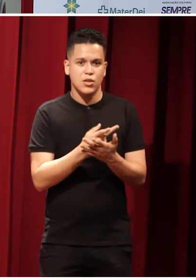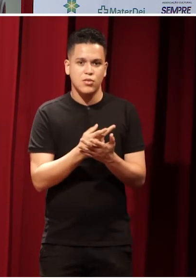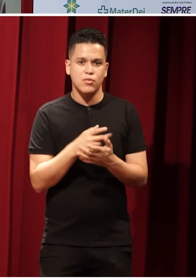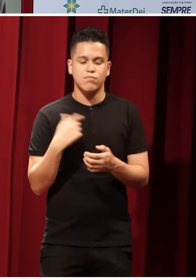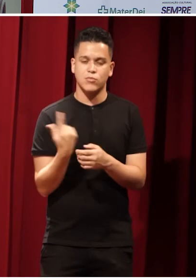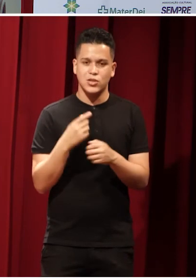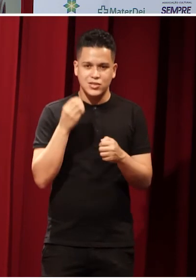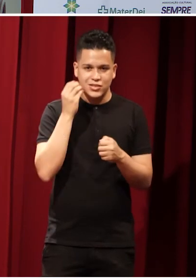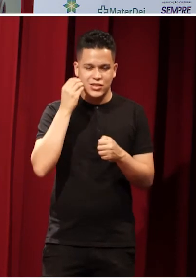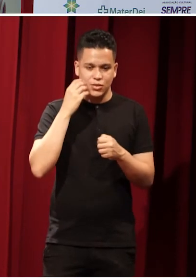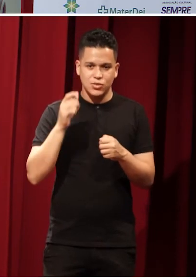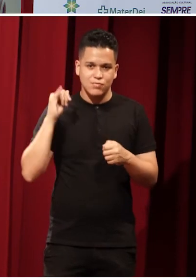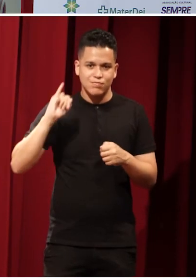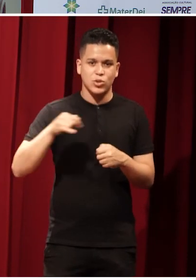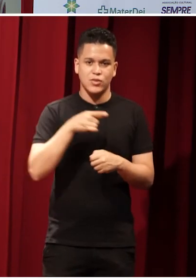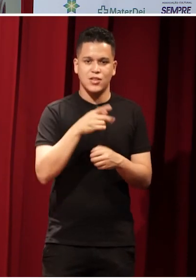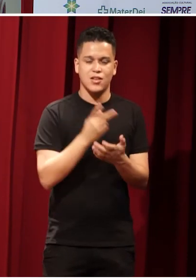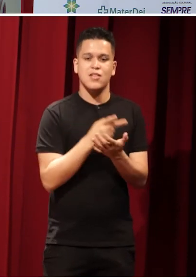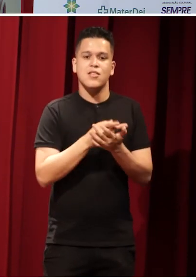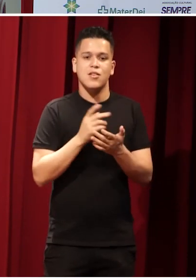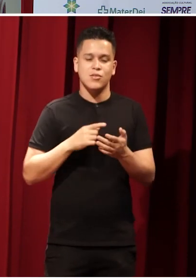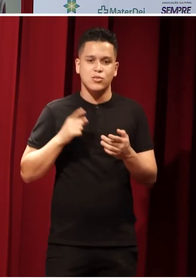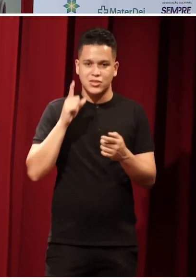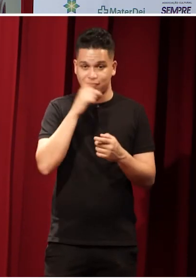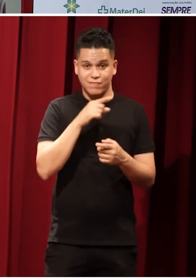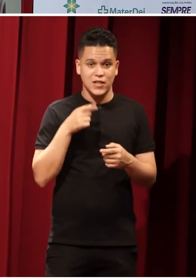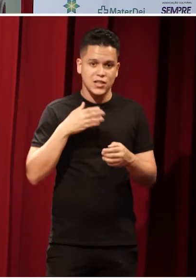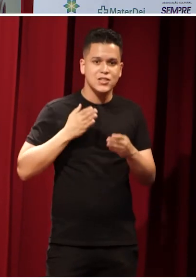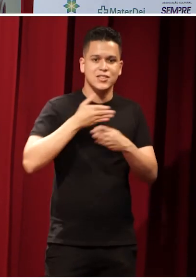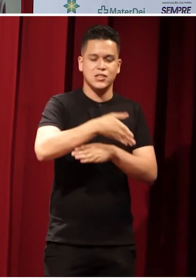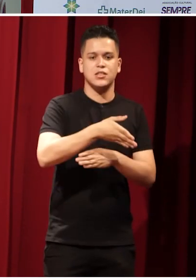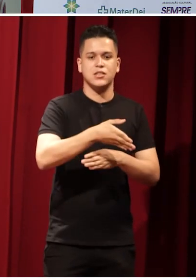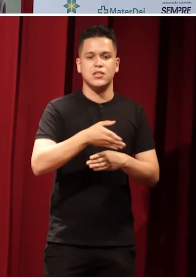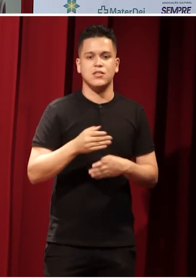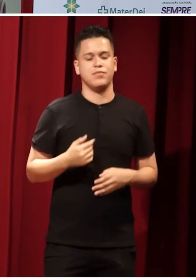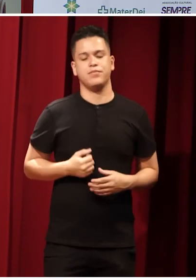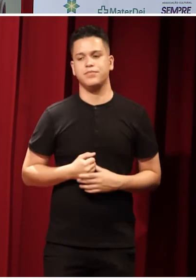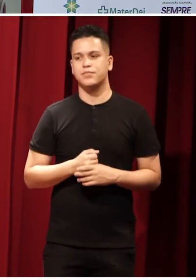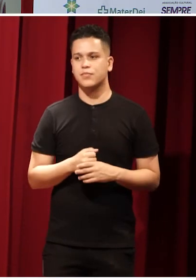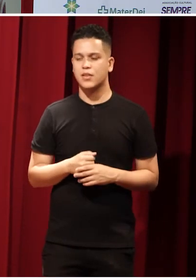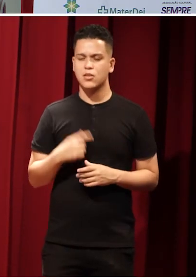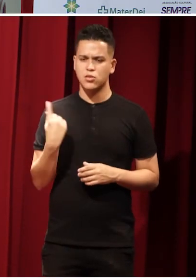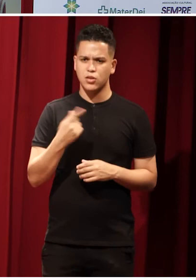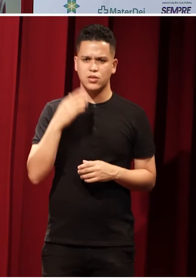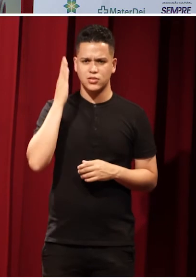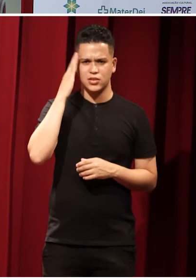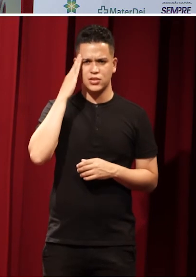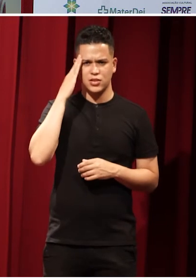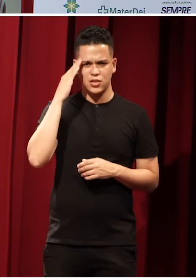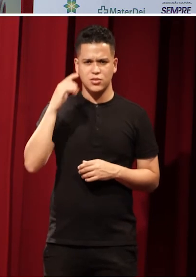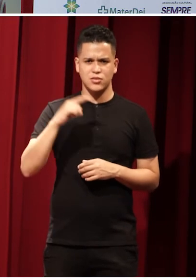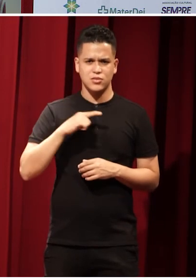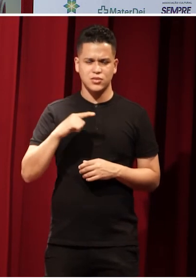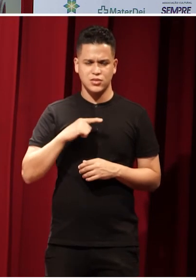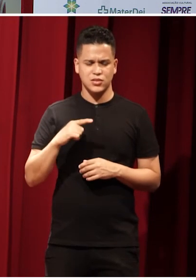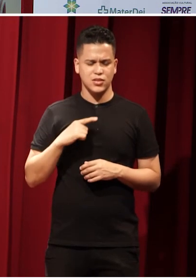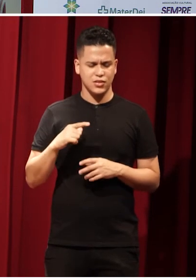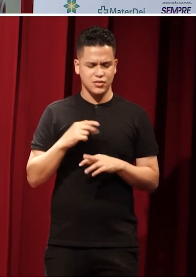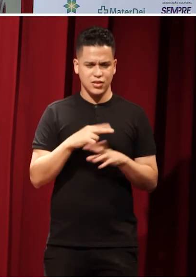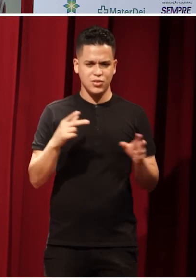rachadura vem da constatação óbvia de que o que está acontecendo lá é profundamente